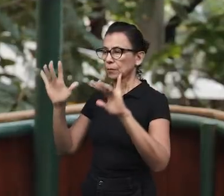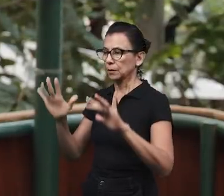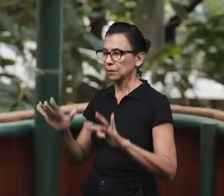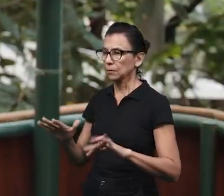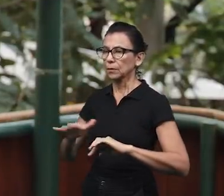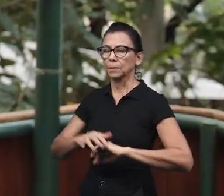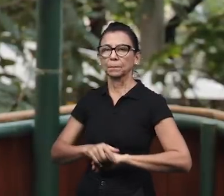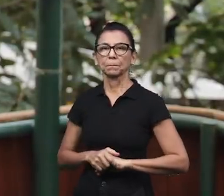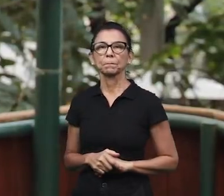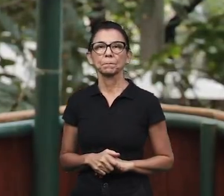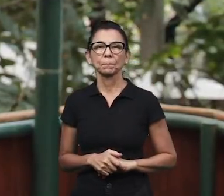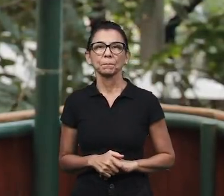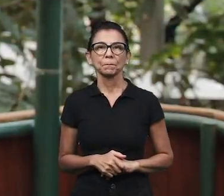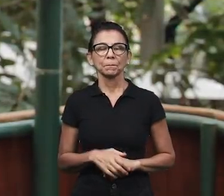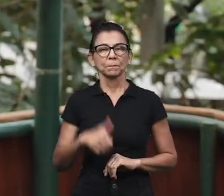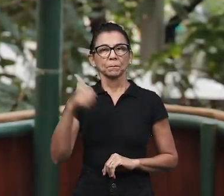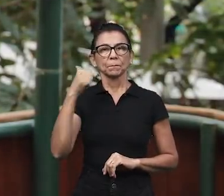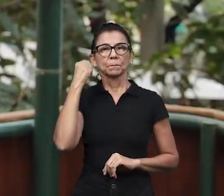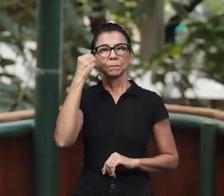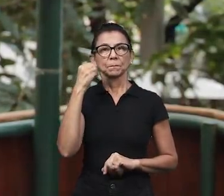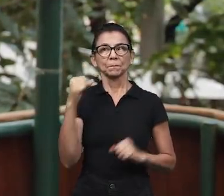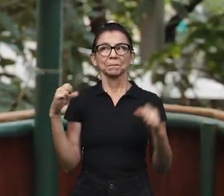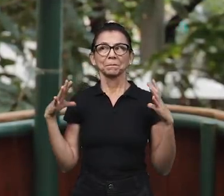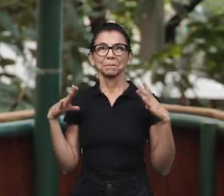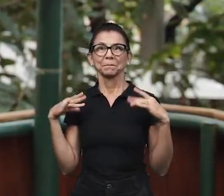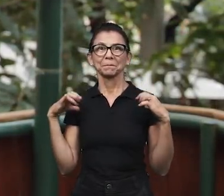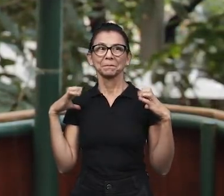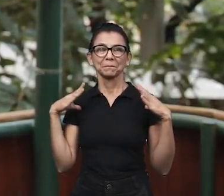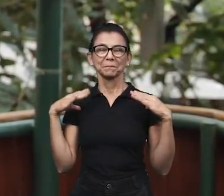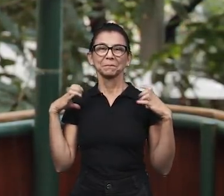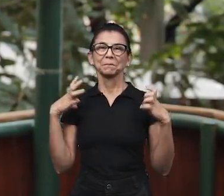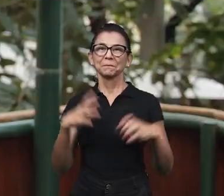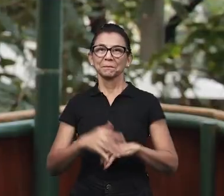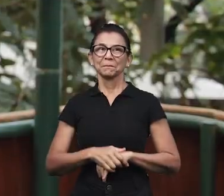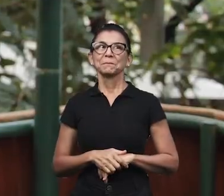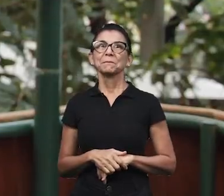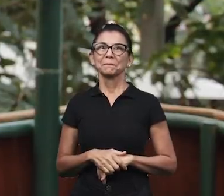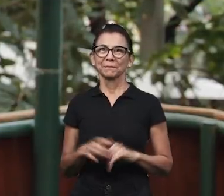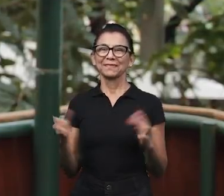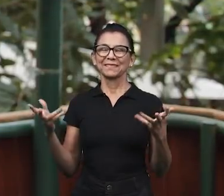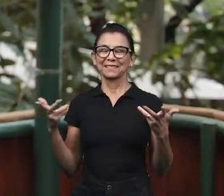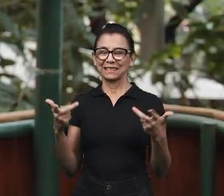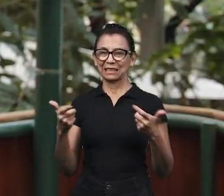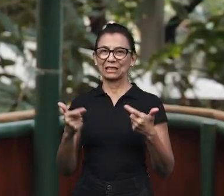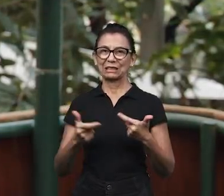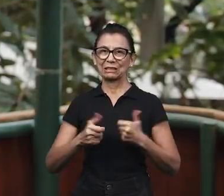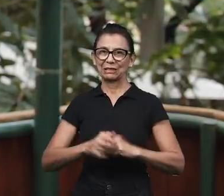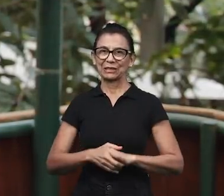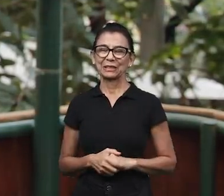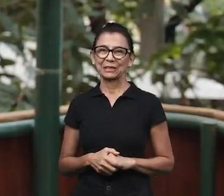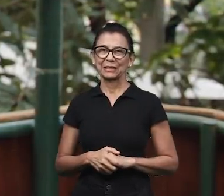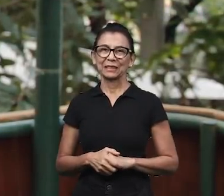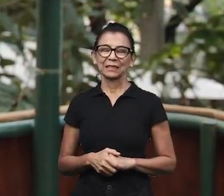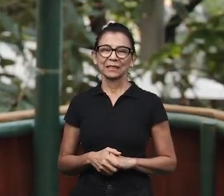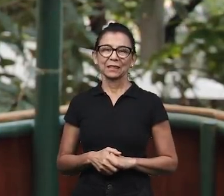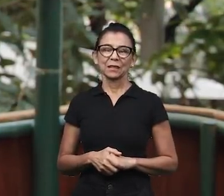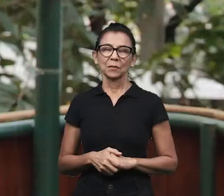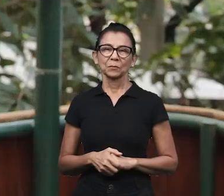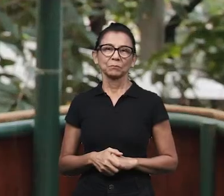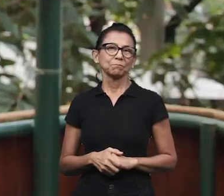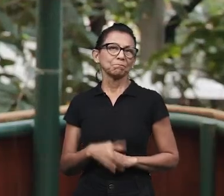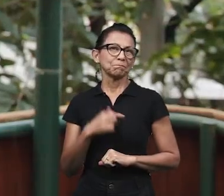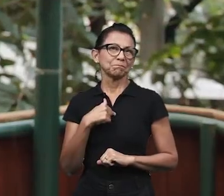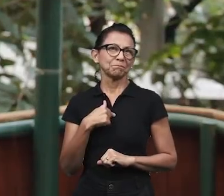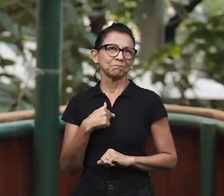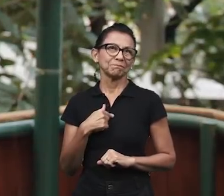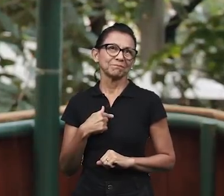minha primeira experiência com o anjo e é uma experiência muito gratificante, porque para mim, principalmente porque eu